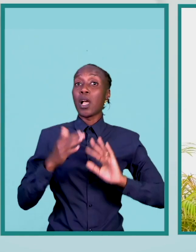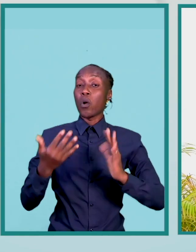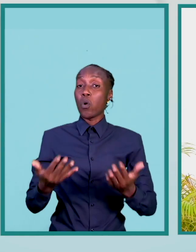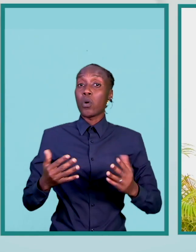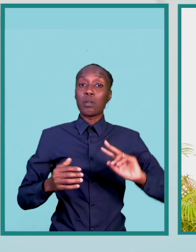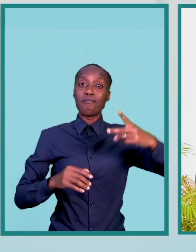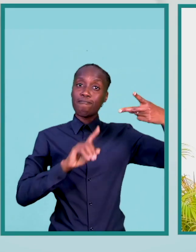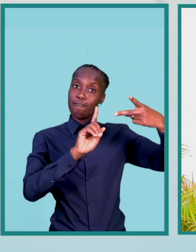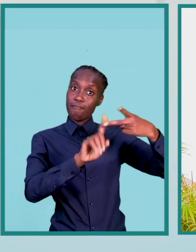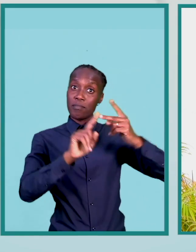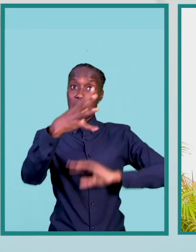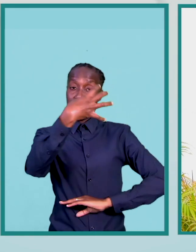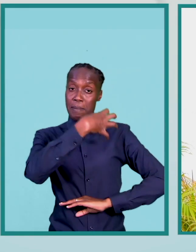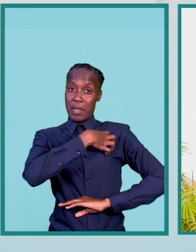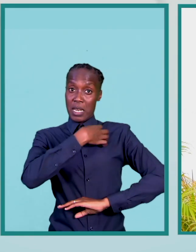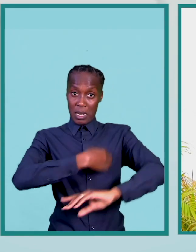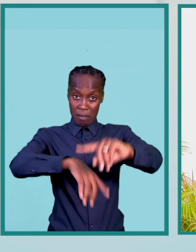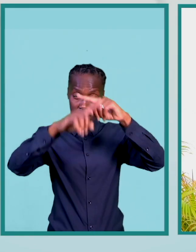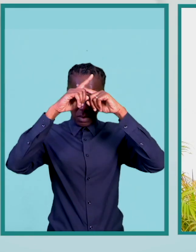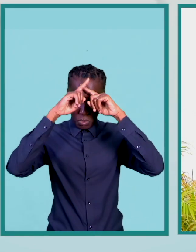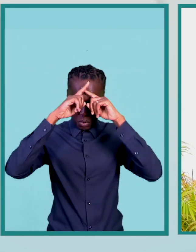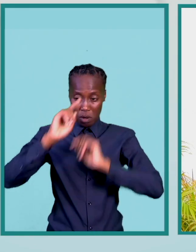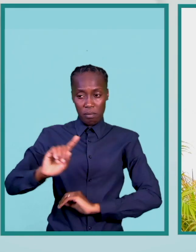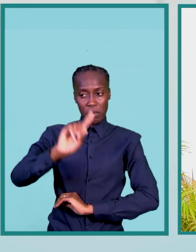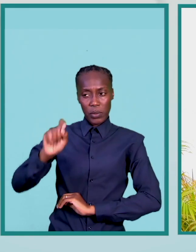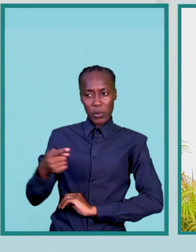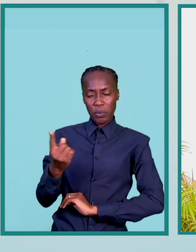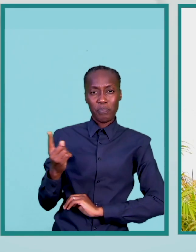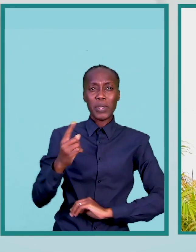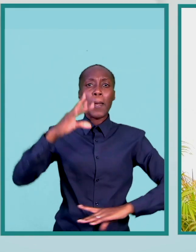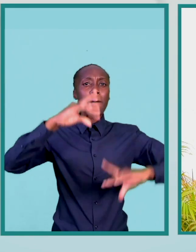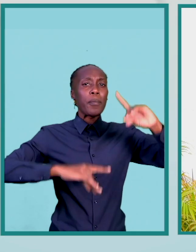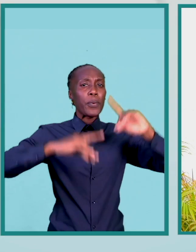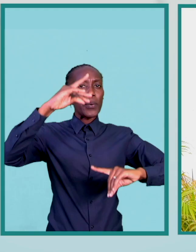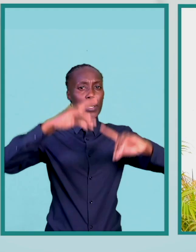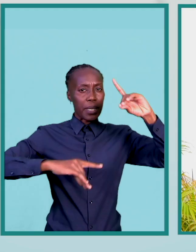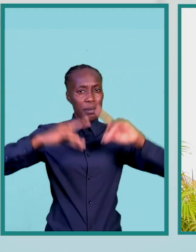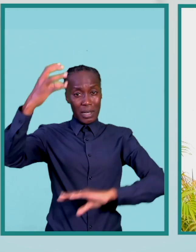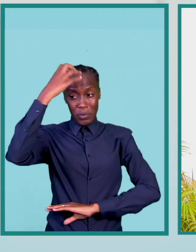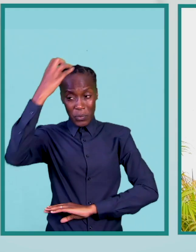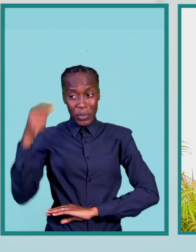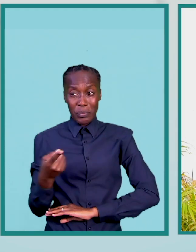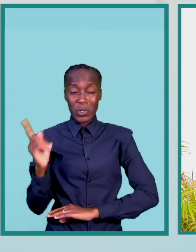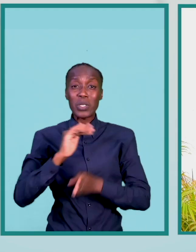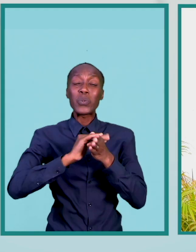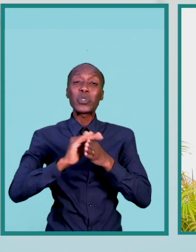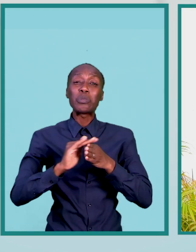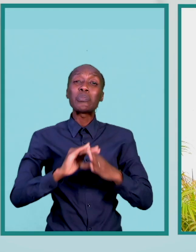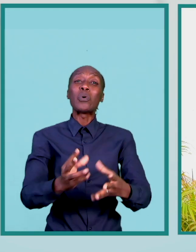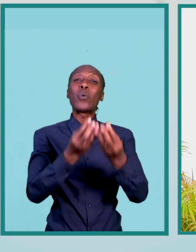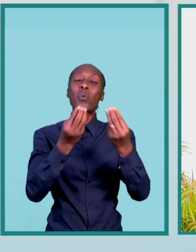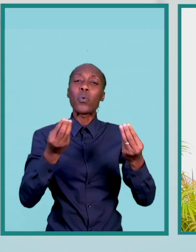Segunda questão vai para as tias do Ministério do Interior. Que políticas públicas estão a